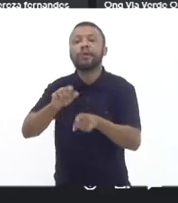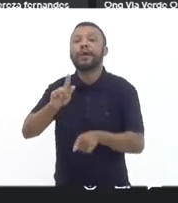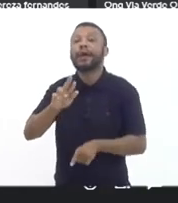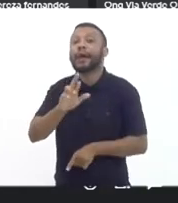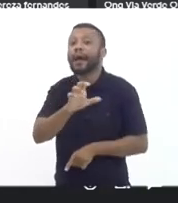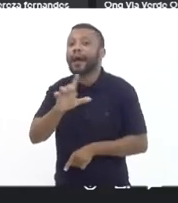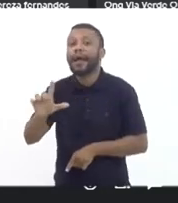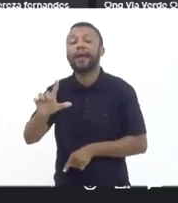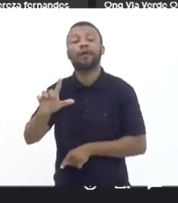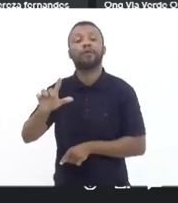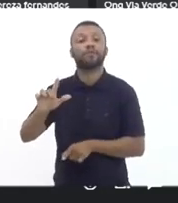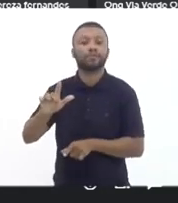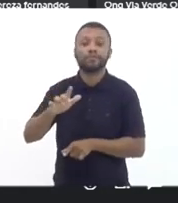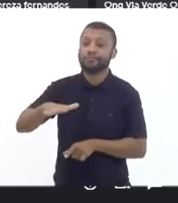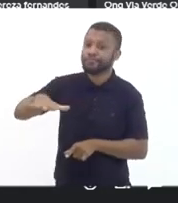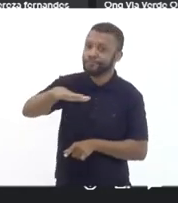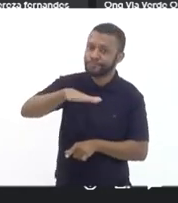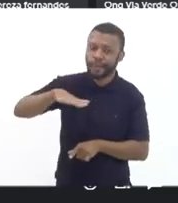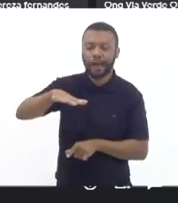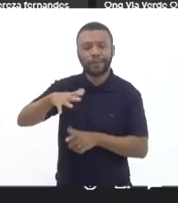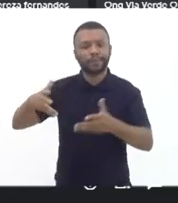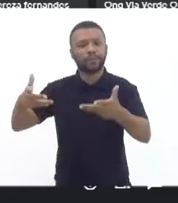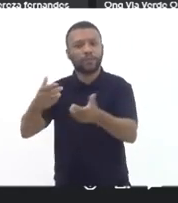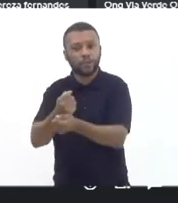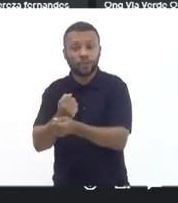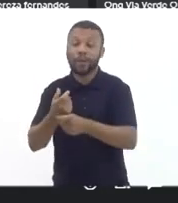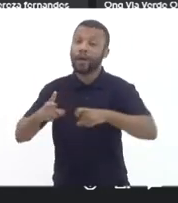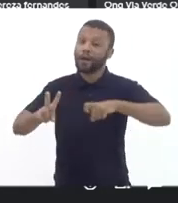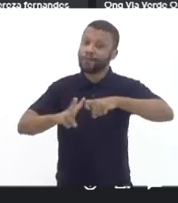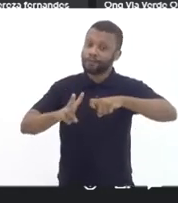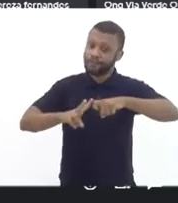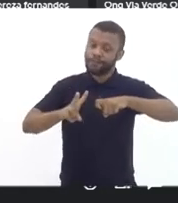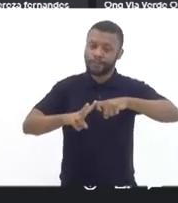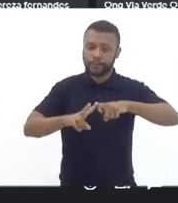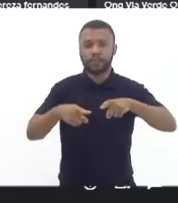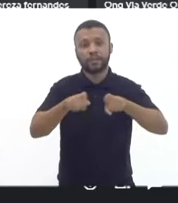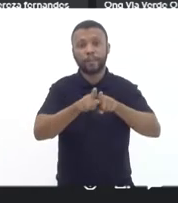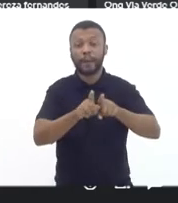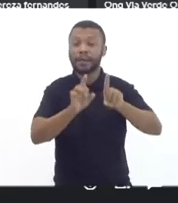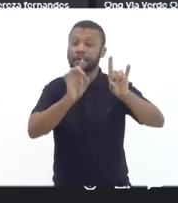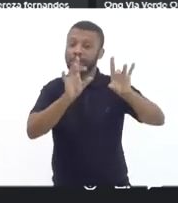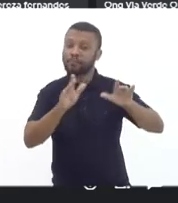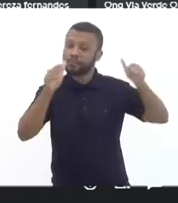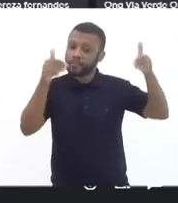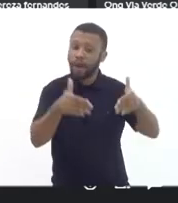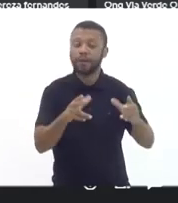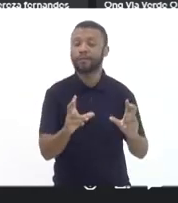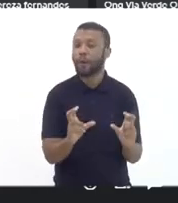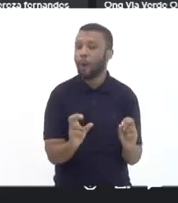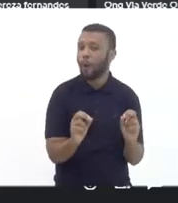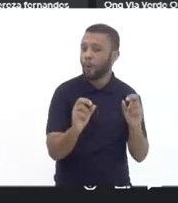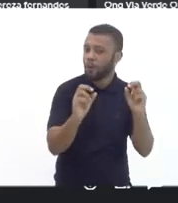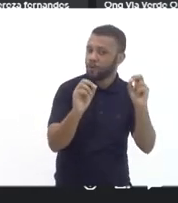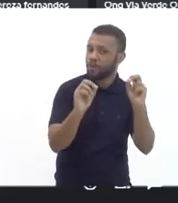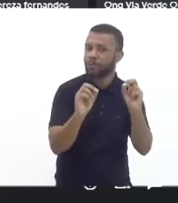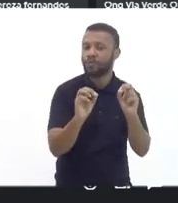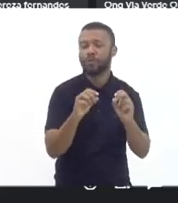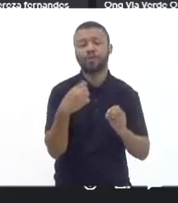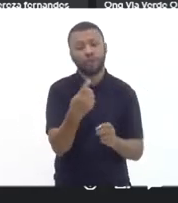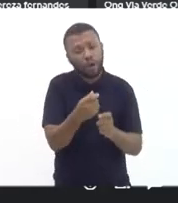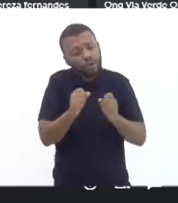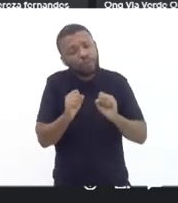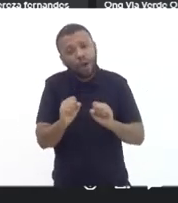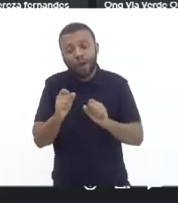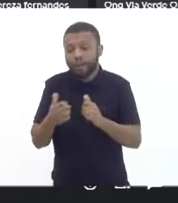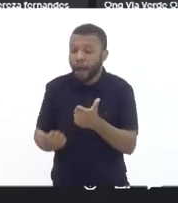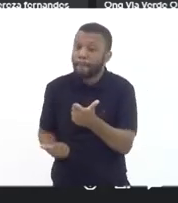com ecologistas. O Fabiano veterinário, o Axel Grael ecologista. Por que não abraçarmos essa demanda junto ao governo do estado e ao